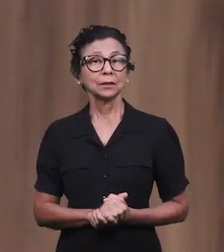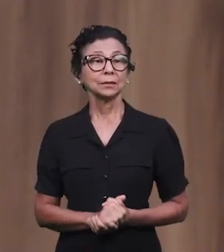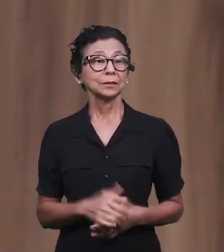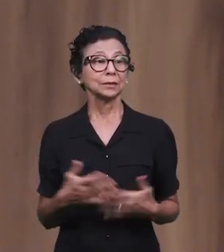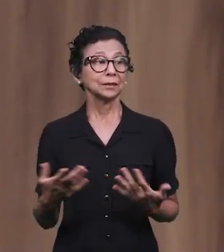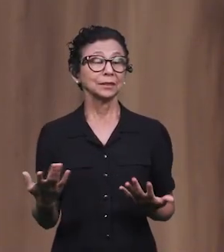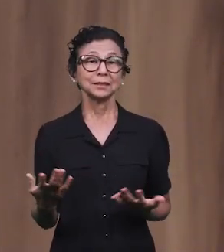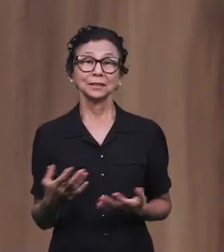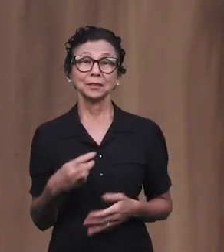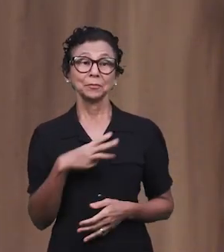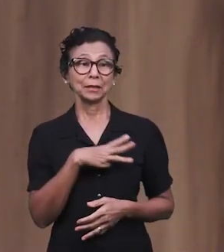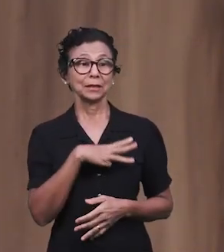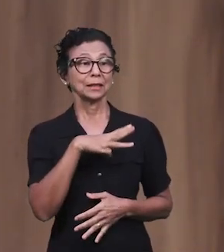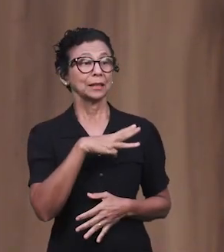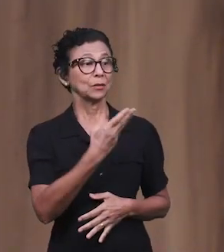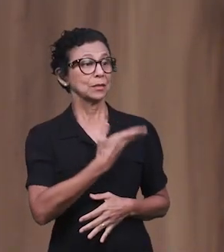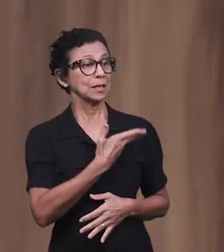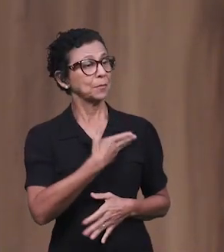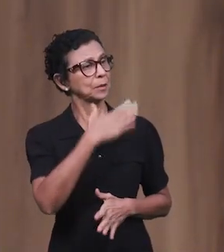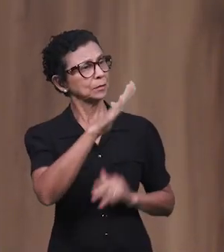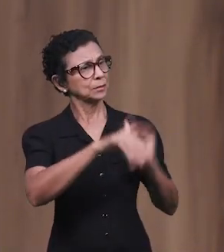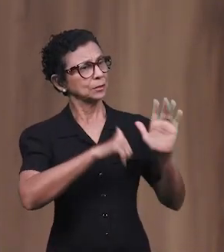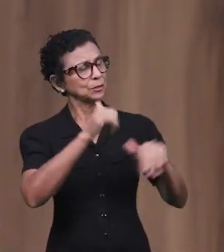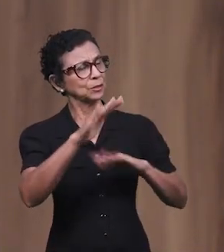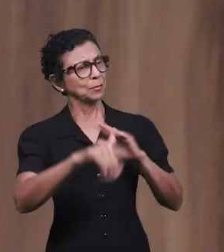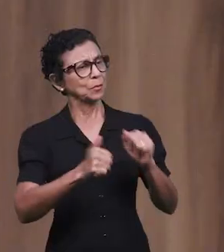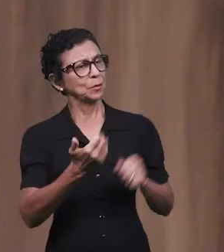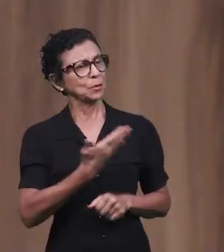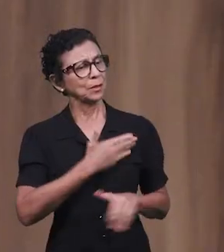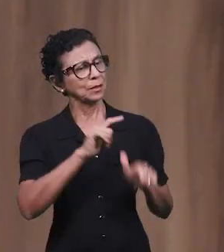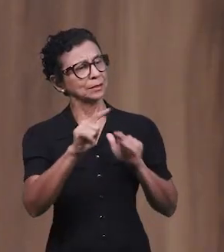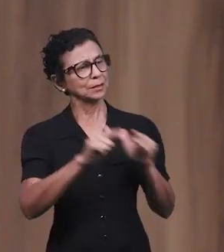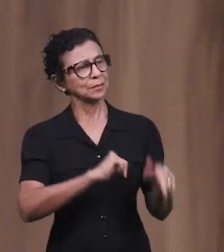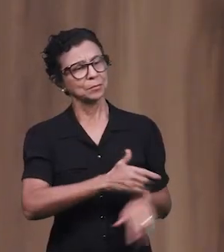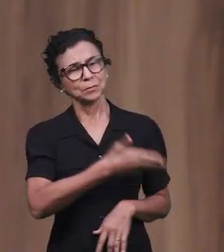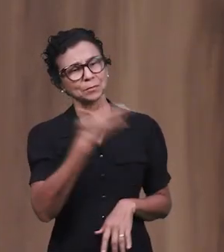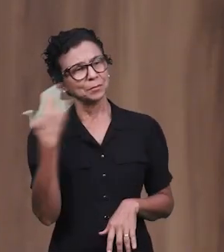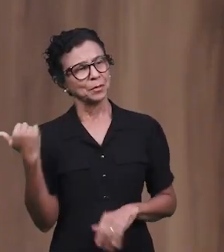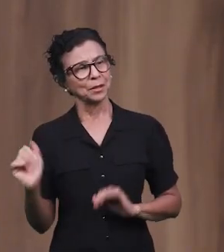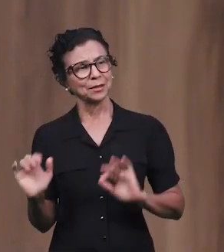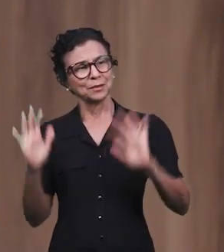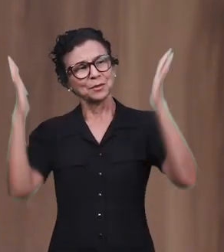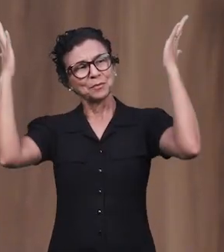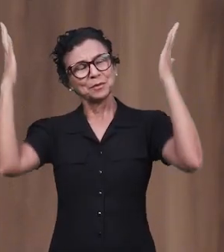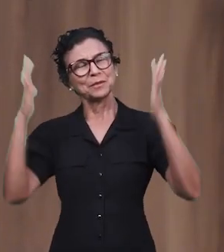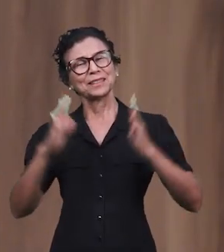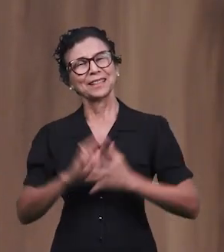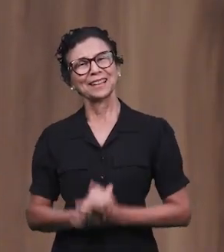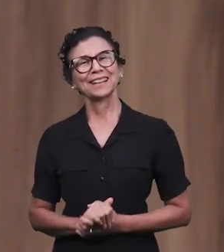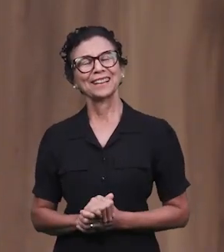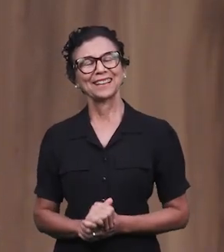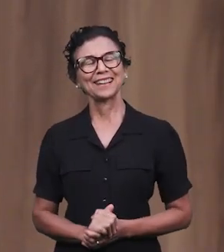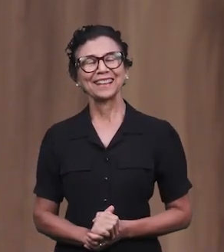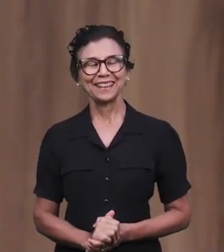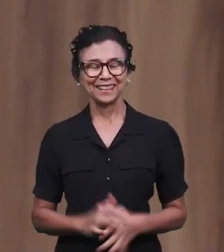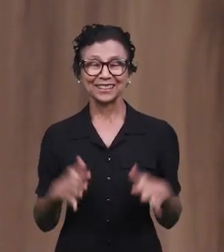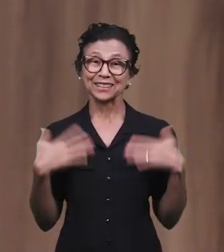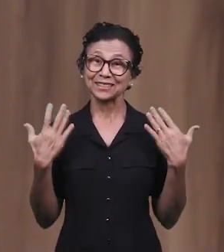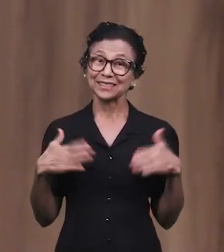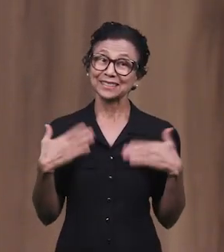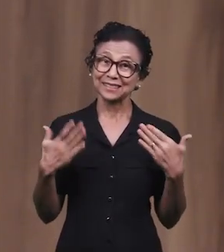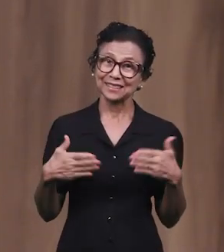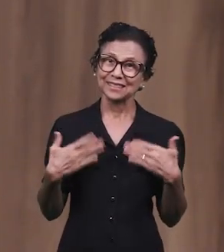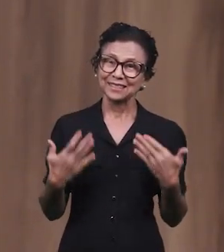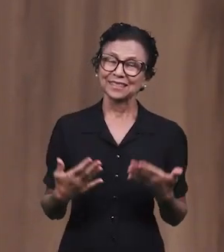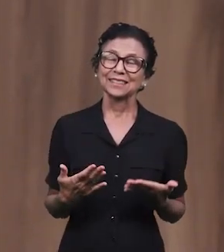chamou os amigos, os colegas de trabalho, para festejar com ele, dada a alegria